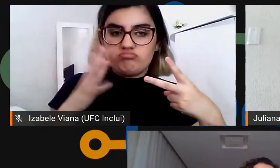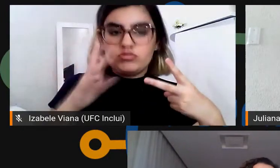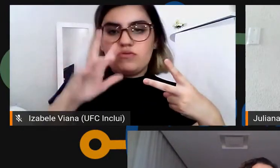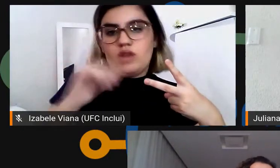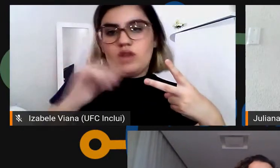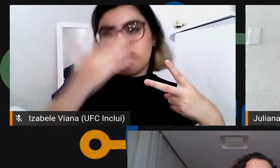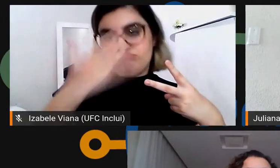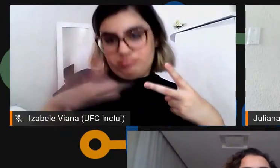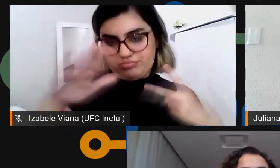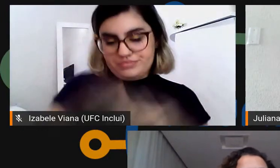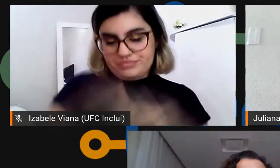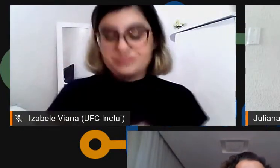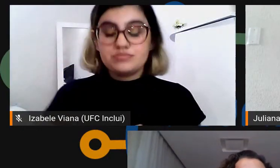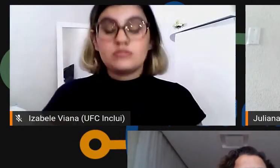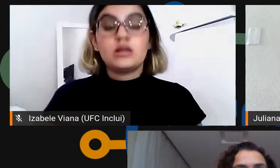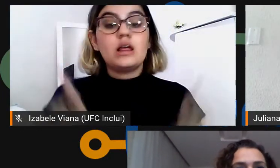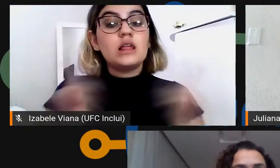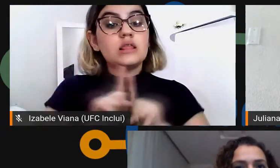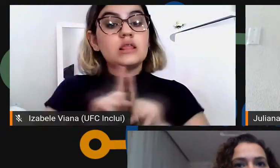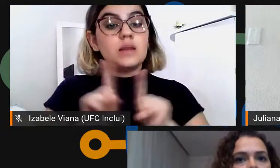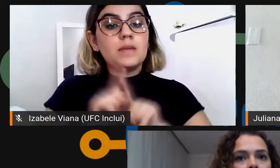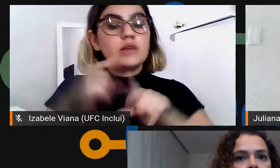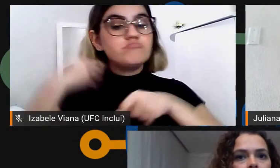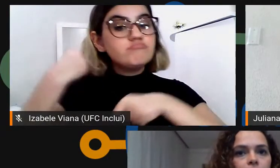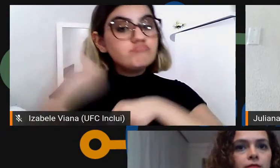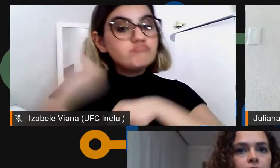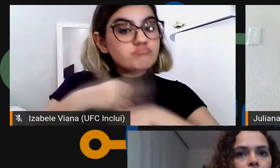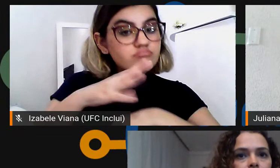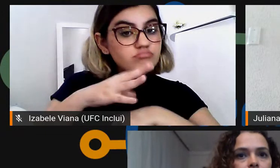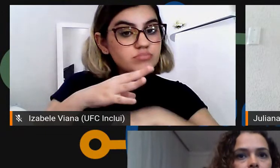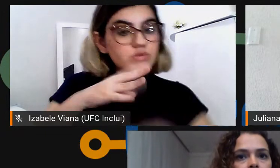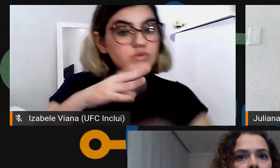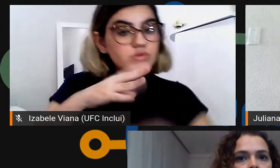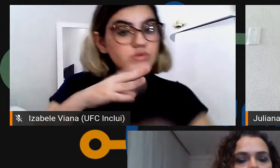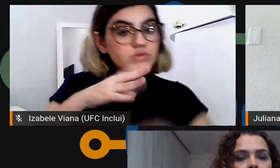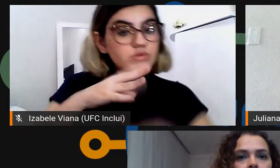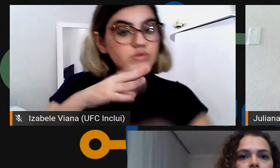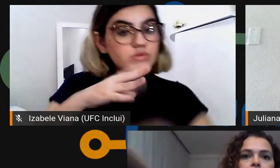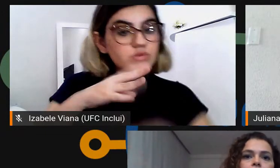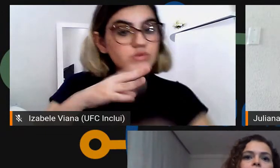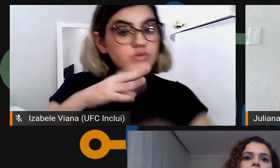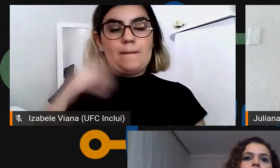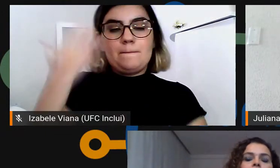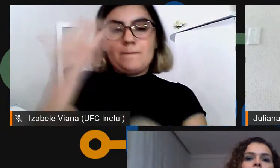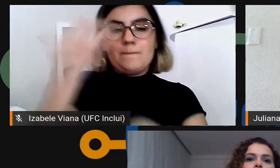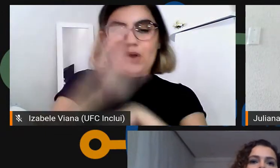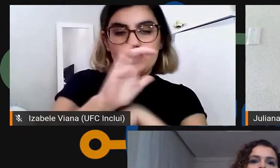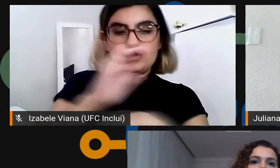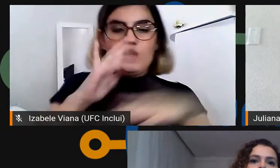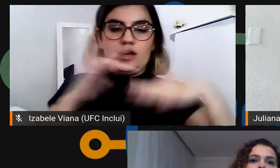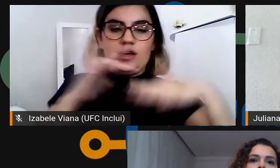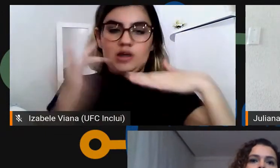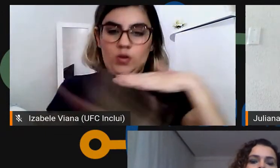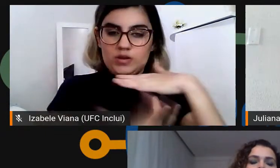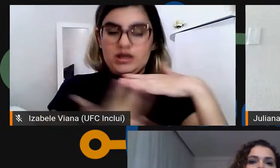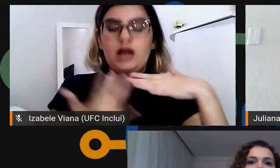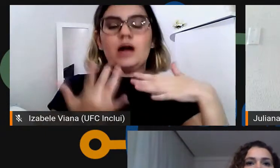recomendamos fortemente que, ao publicar sobre o evento nas suas redes sociais e internet, usem a